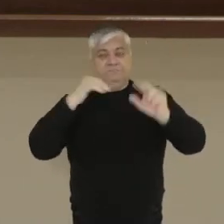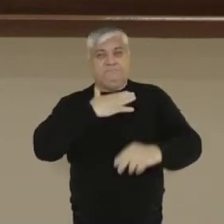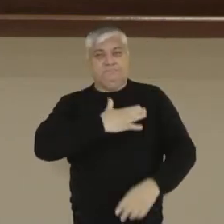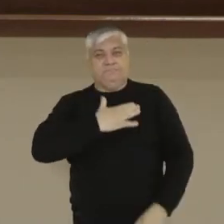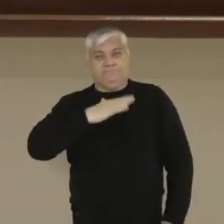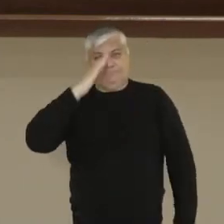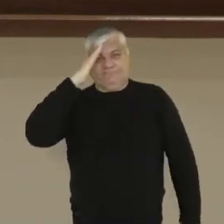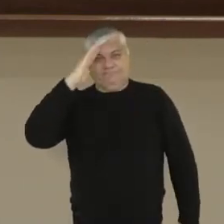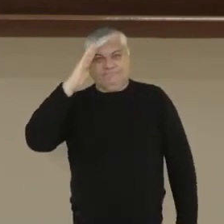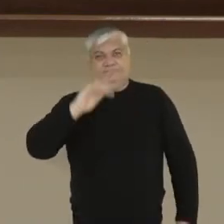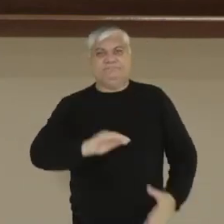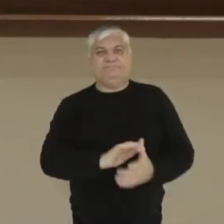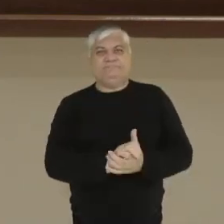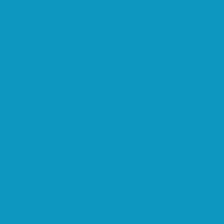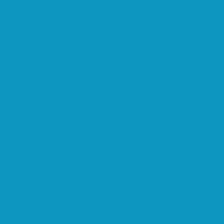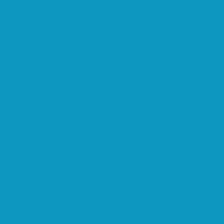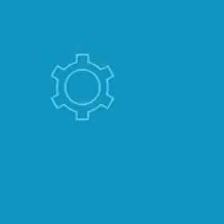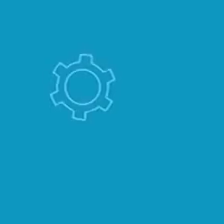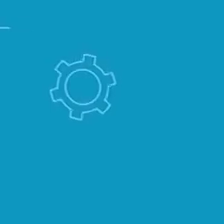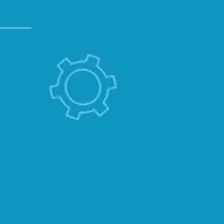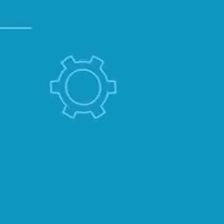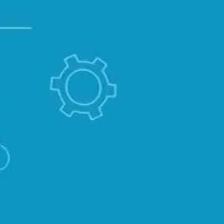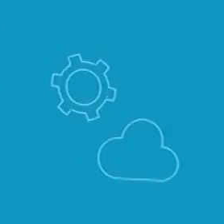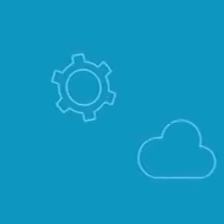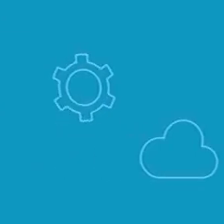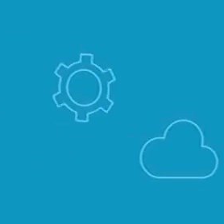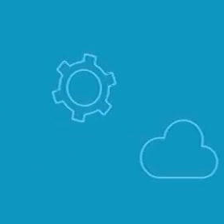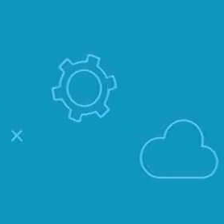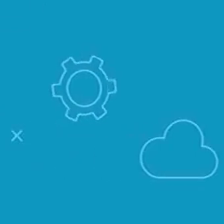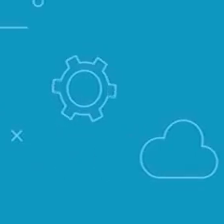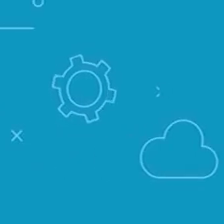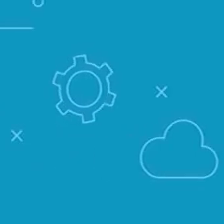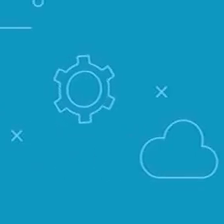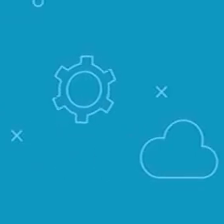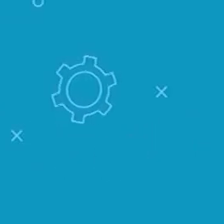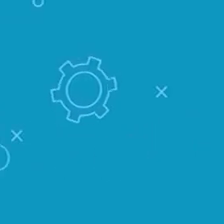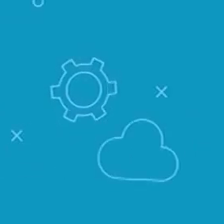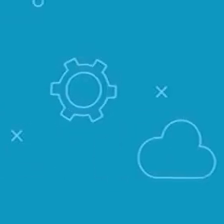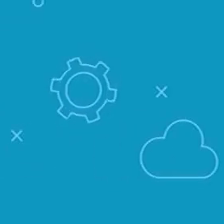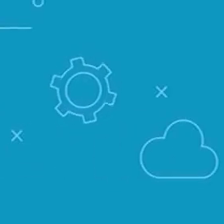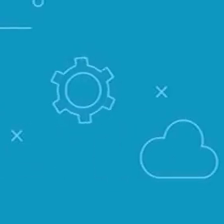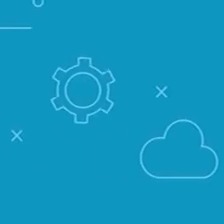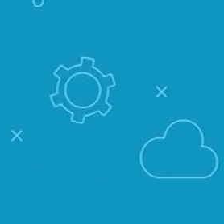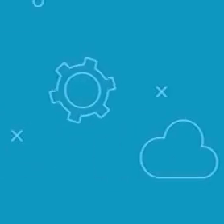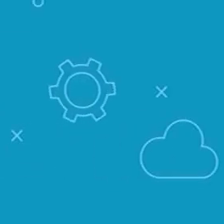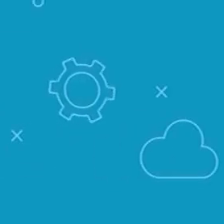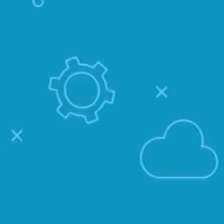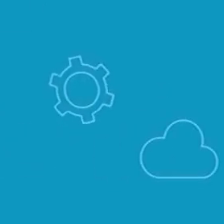gostado. Até breve!